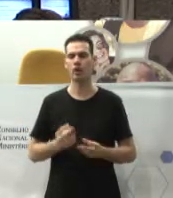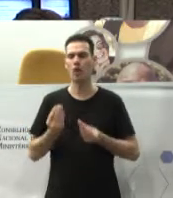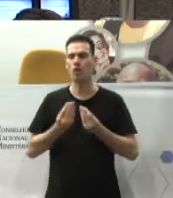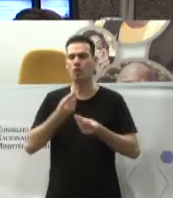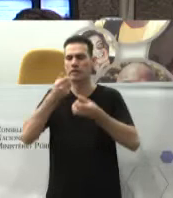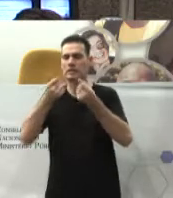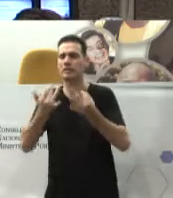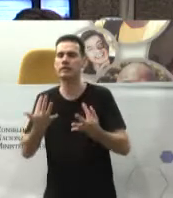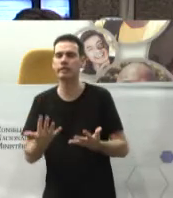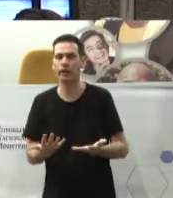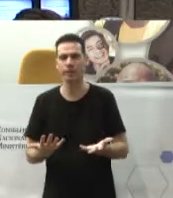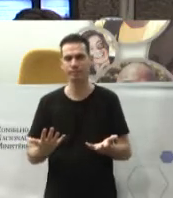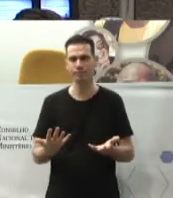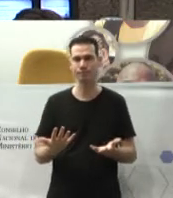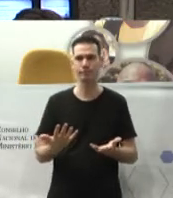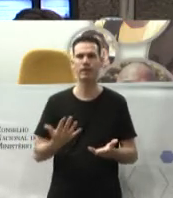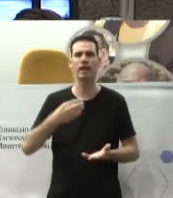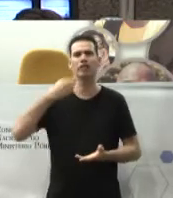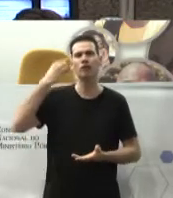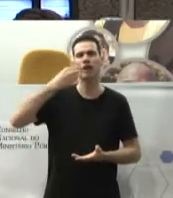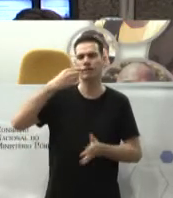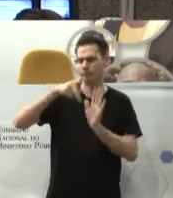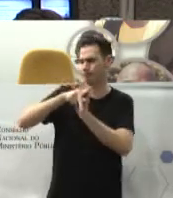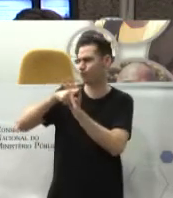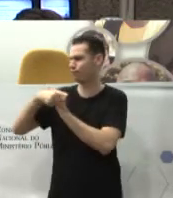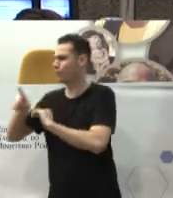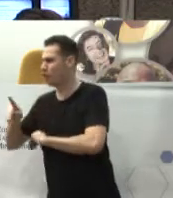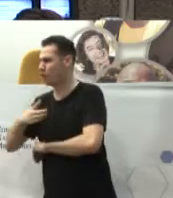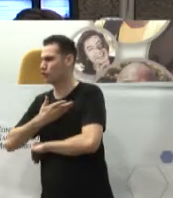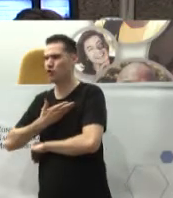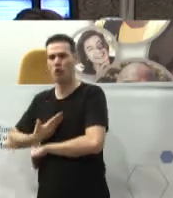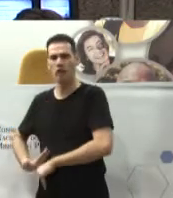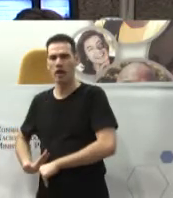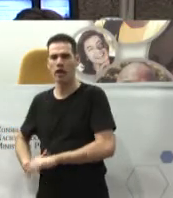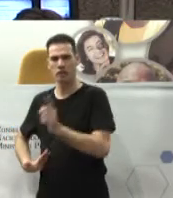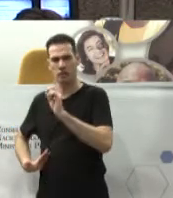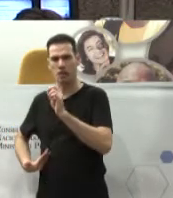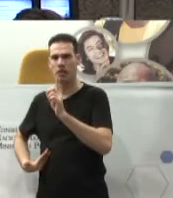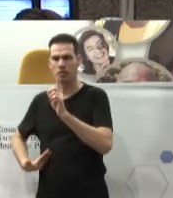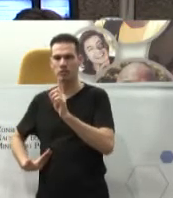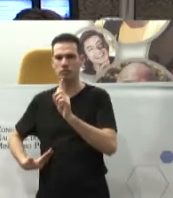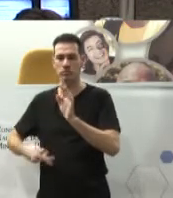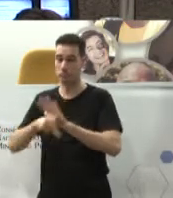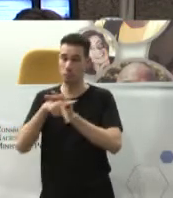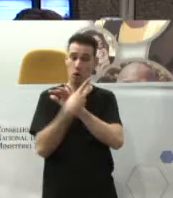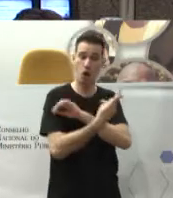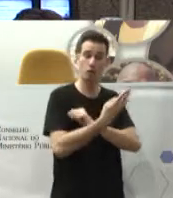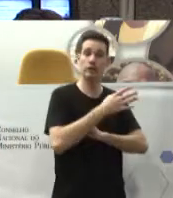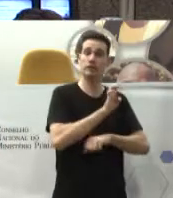dizer, advocacia de governo. Ela é uma advocacia de Estado. Então, a gente